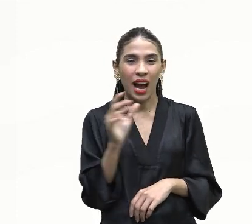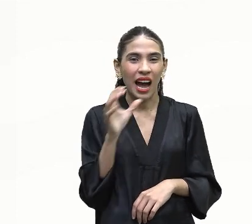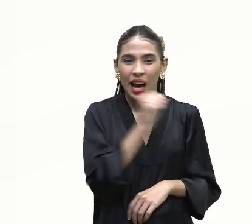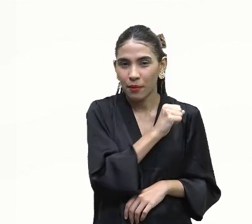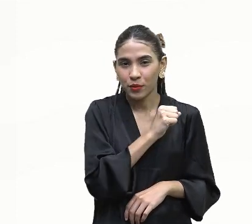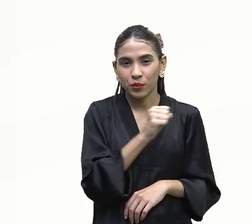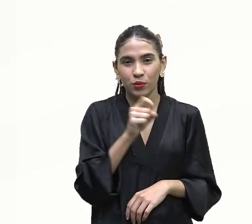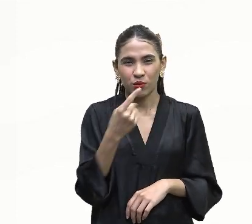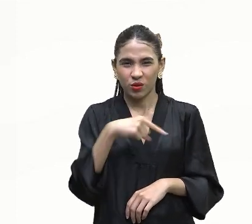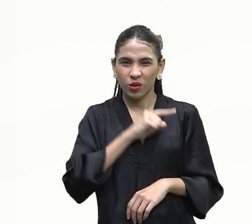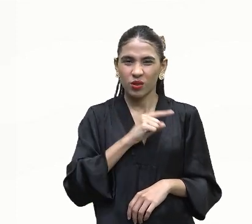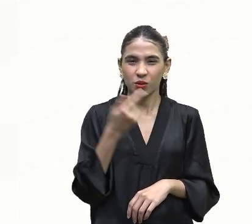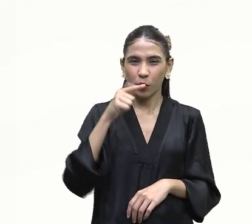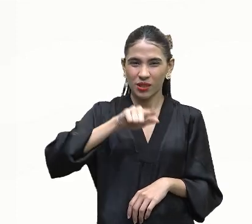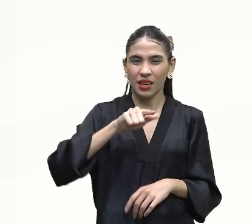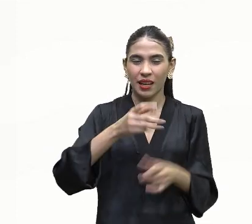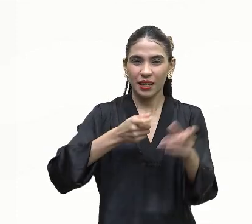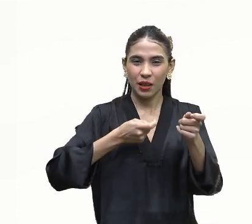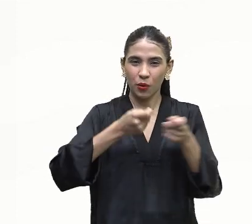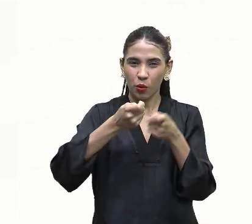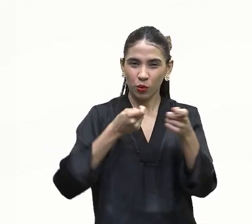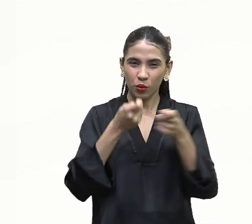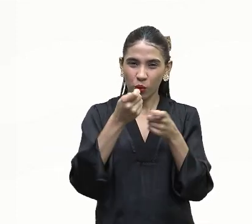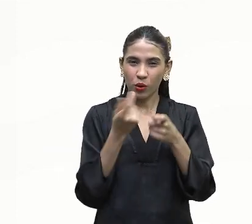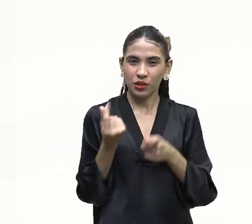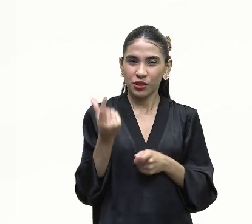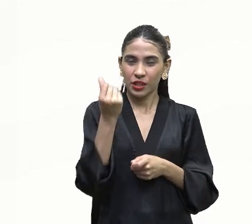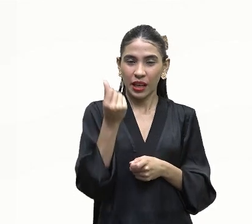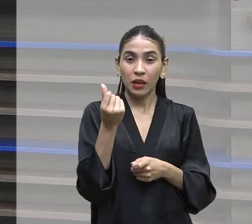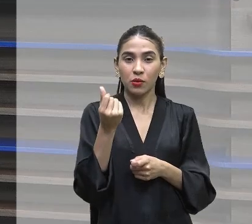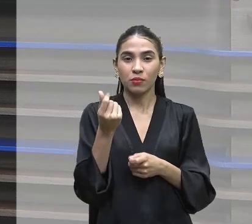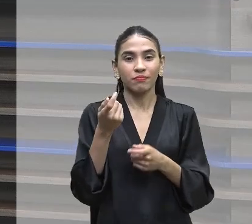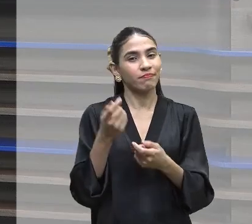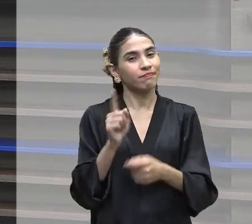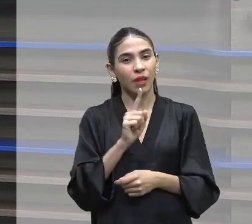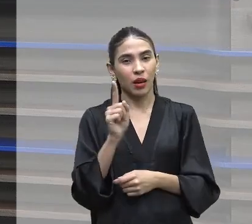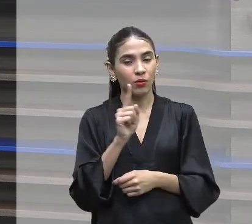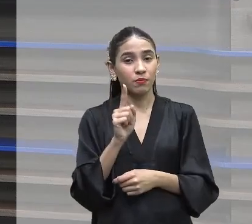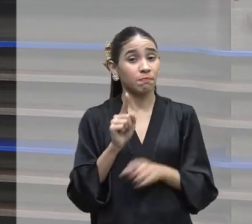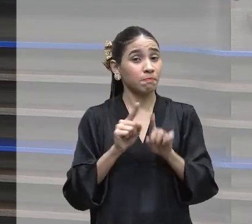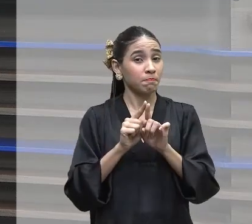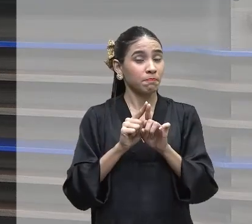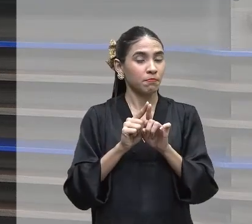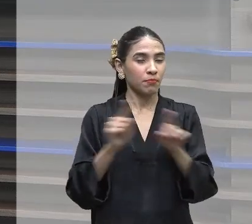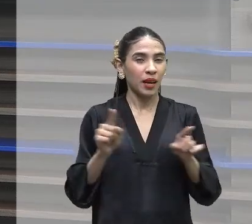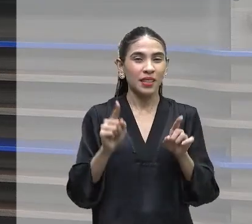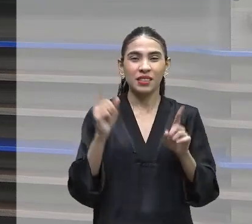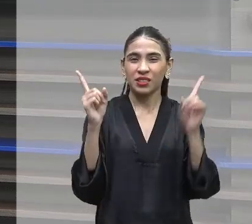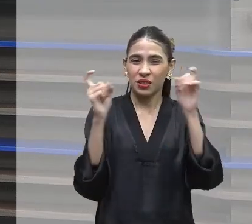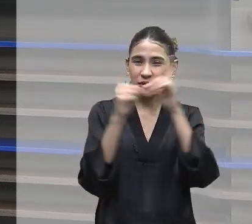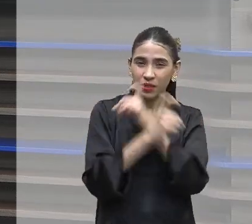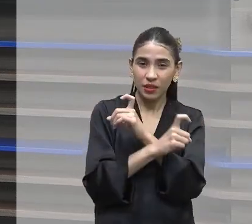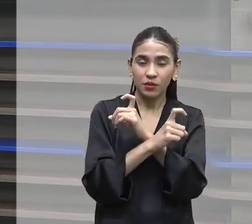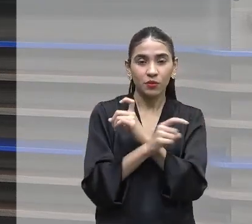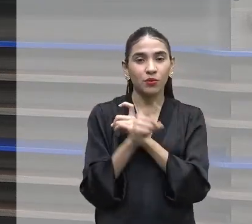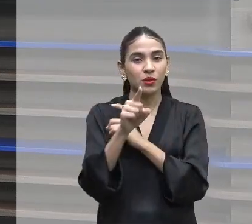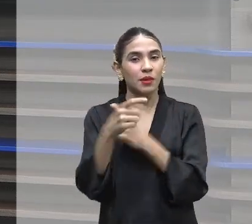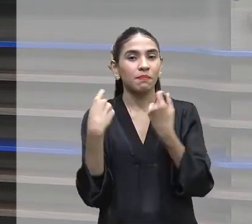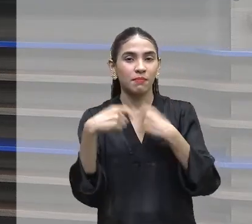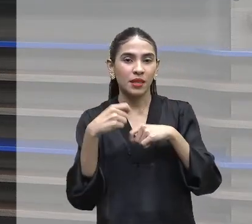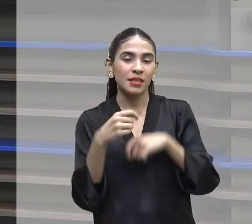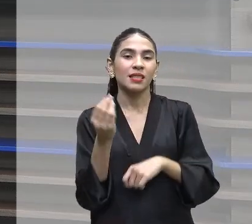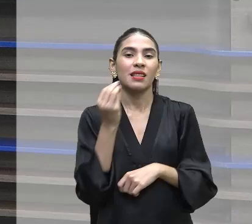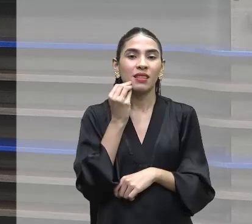que a gente consegue ter organização e disciplina. Na verdade, é bem trabalhoso. Você tem que